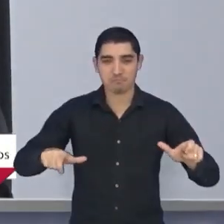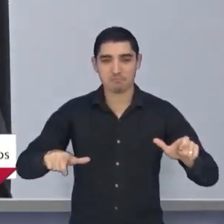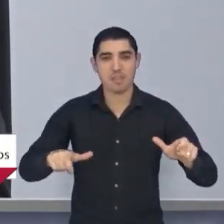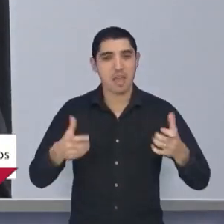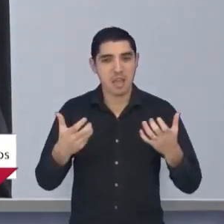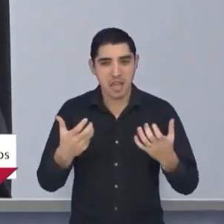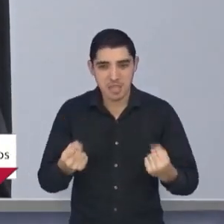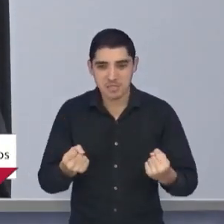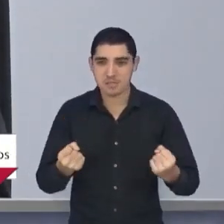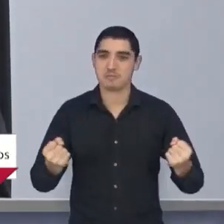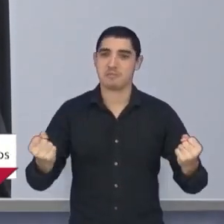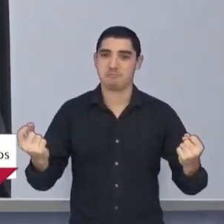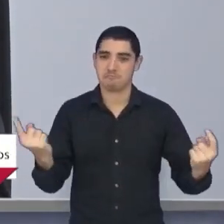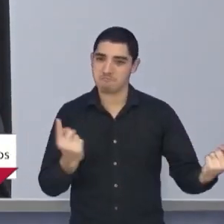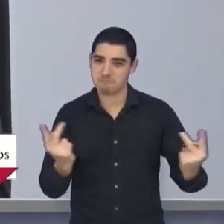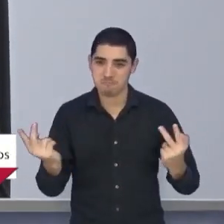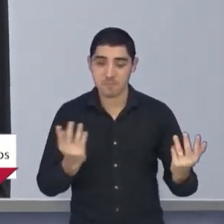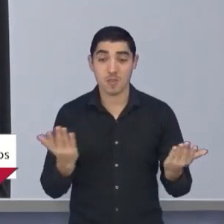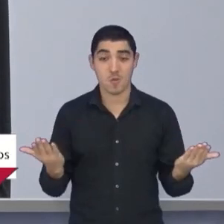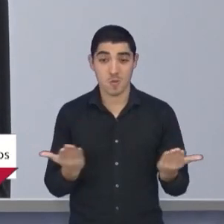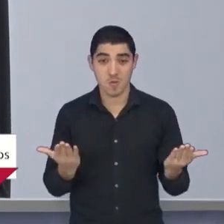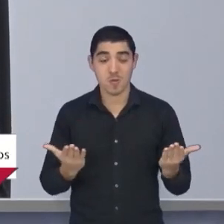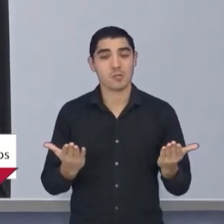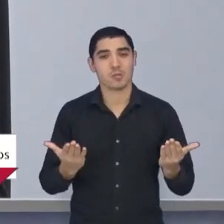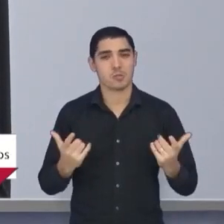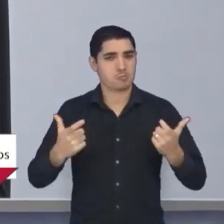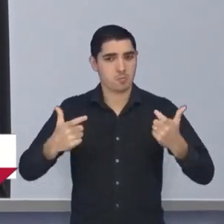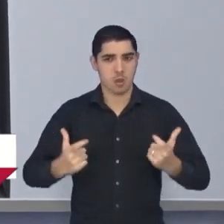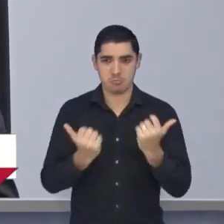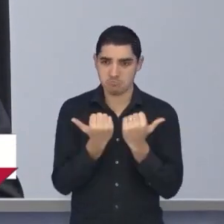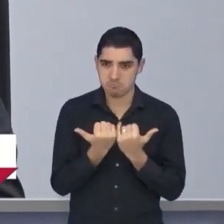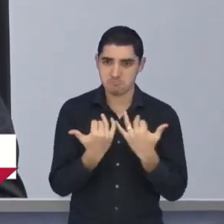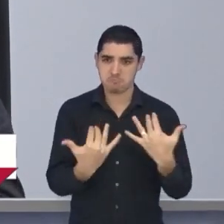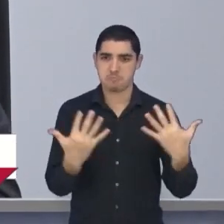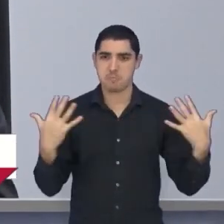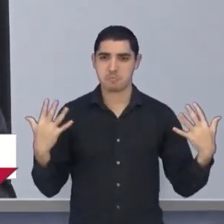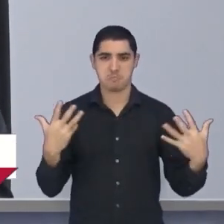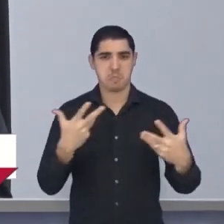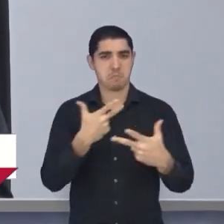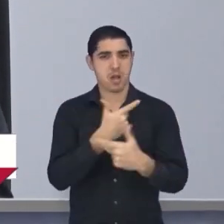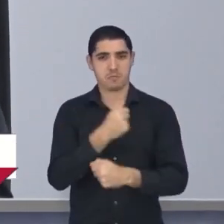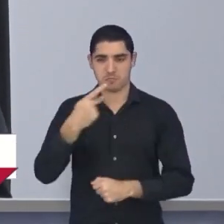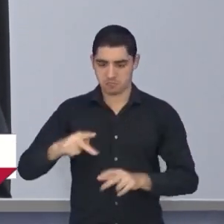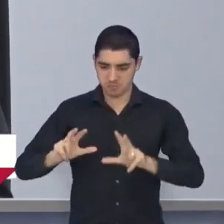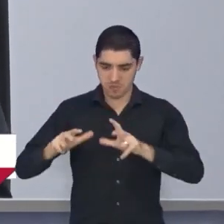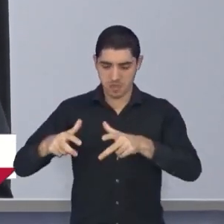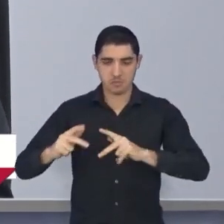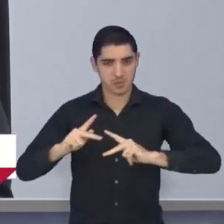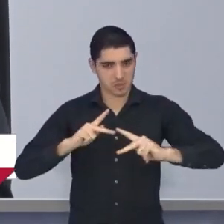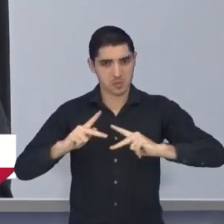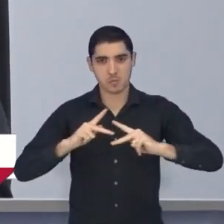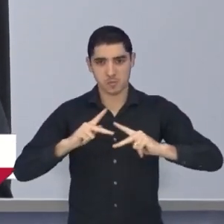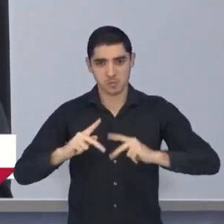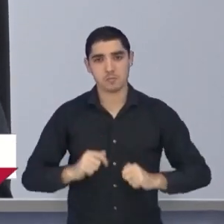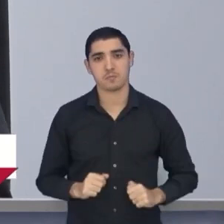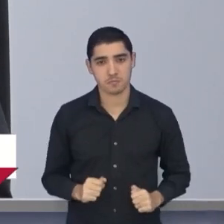manhã a este magnífico plenário da Câmara Municipal de São José dos Campos eh